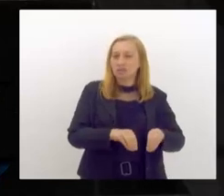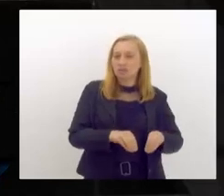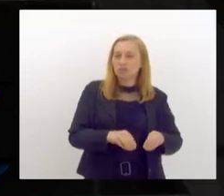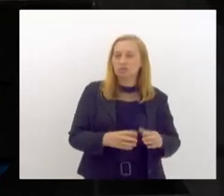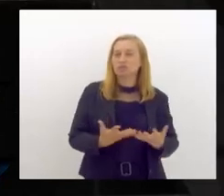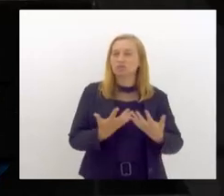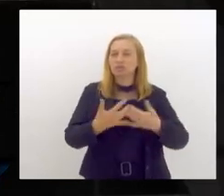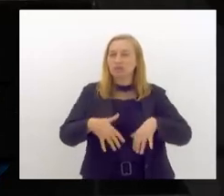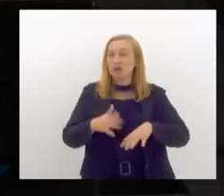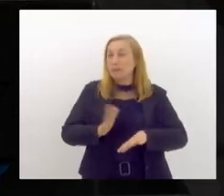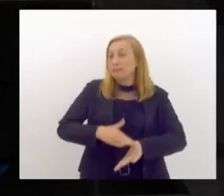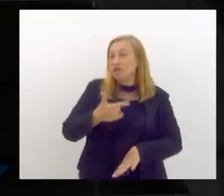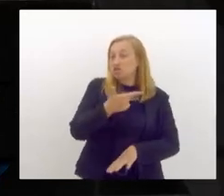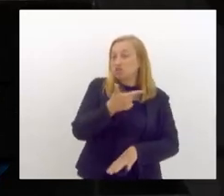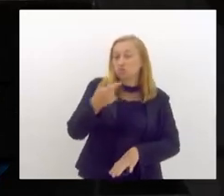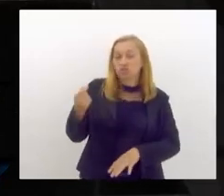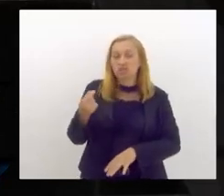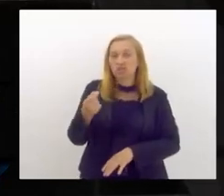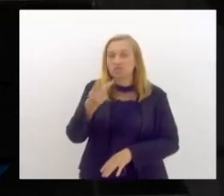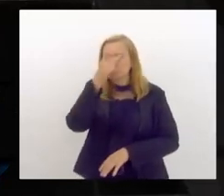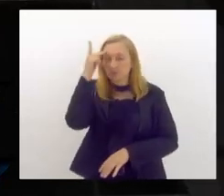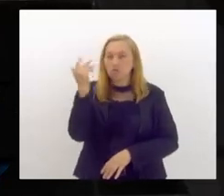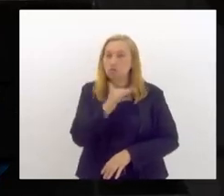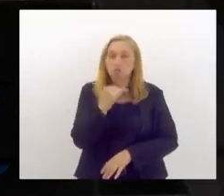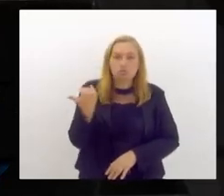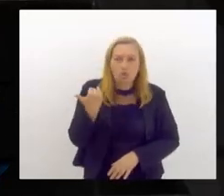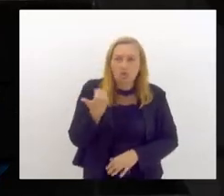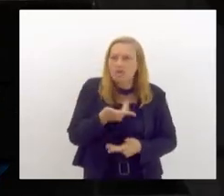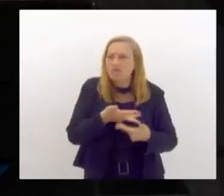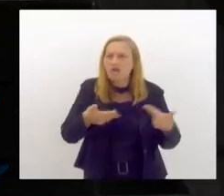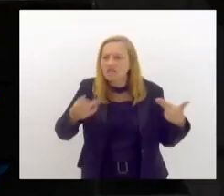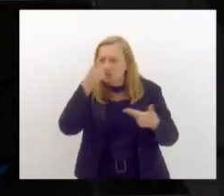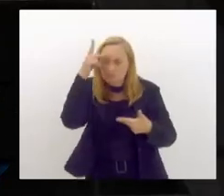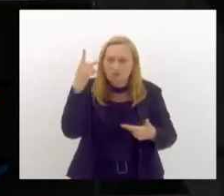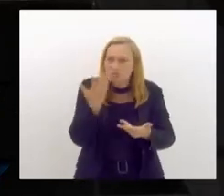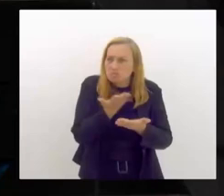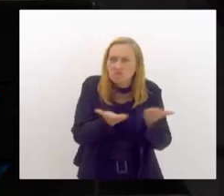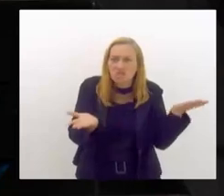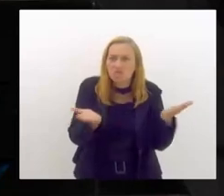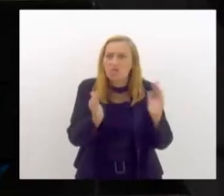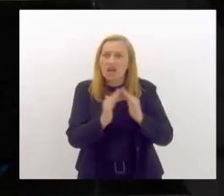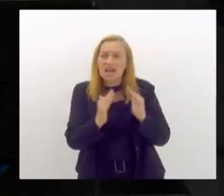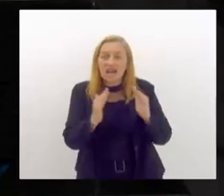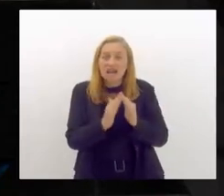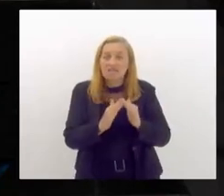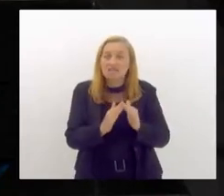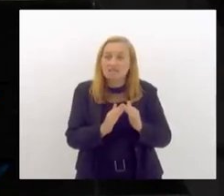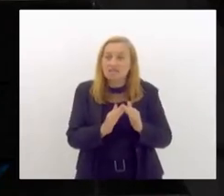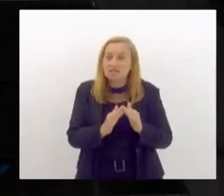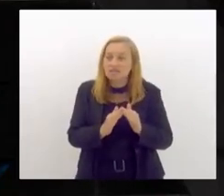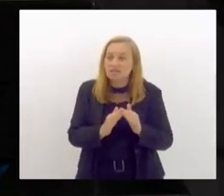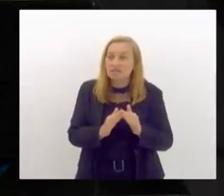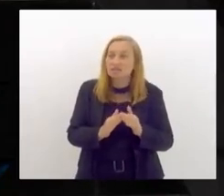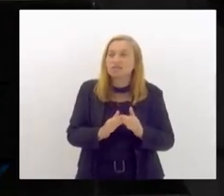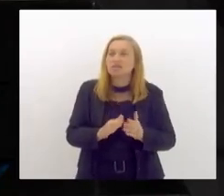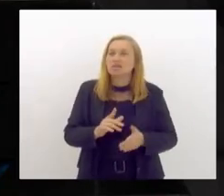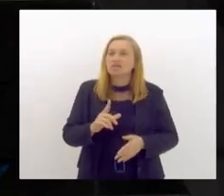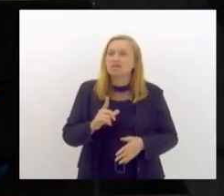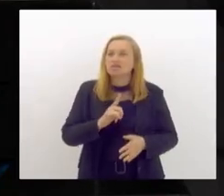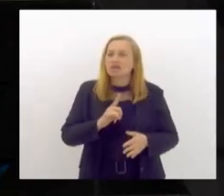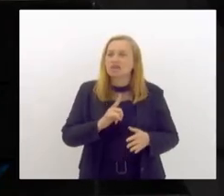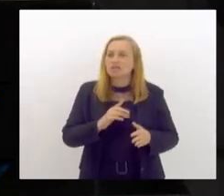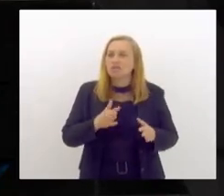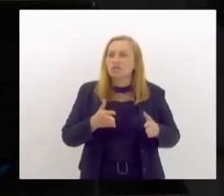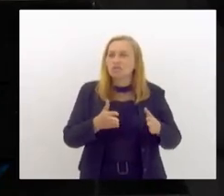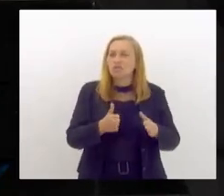deixa mais de 200 mortos, uma legião de desabrigados, e teve no Morro da Oficina o ponto mais